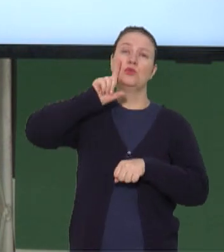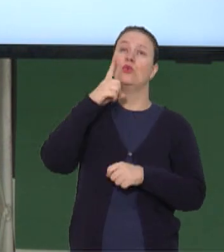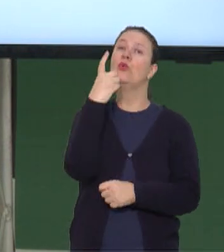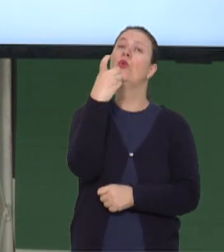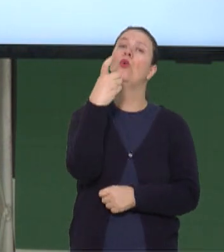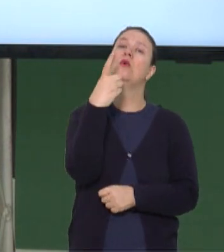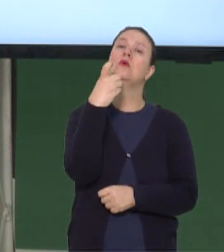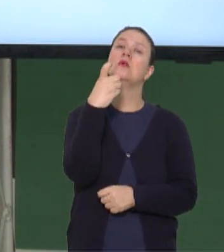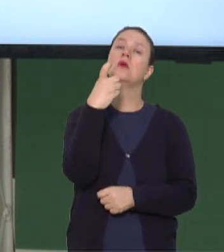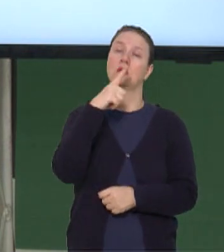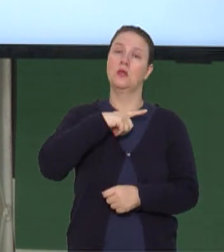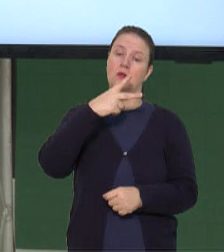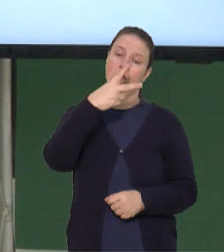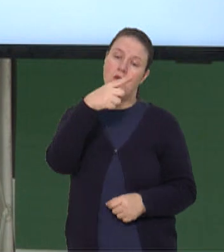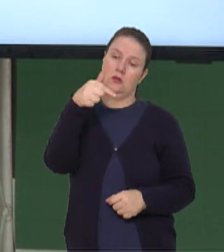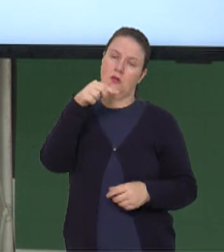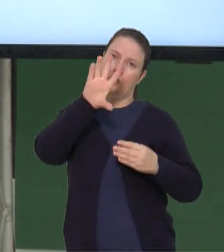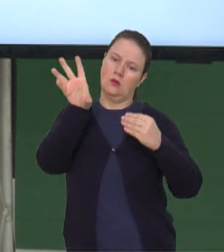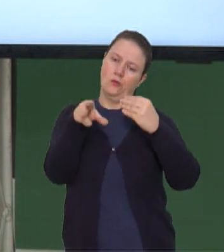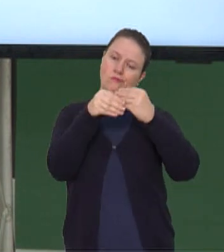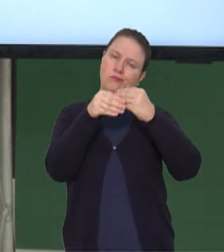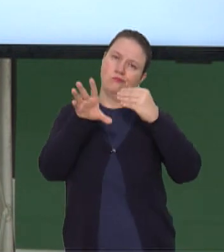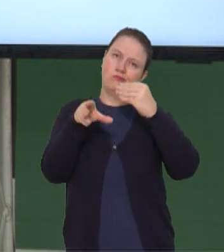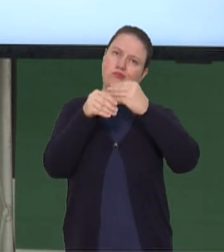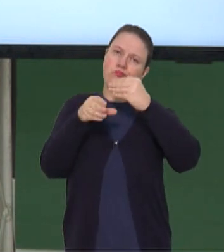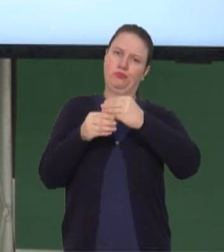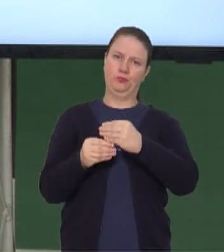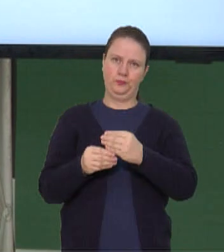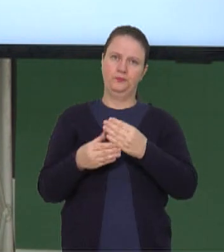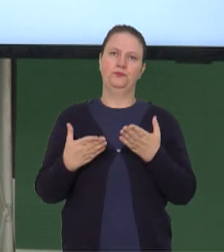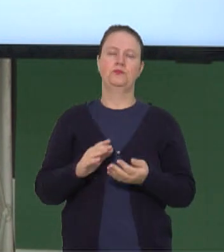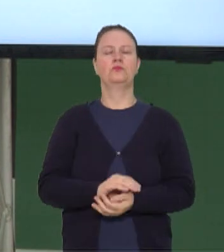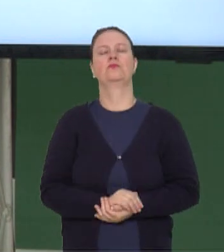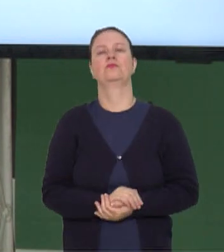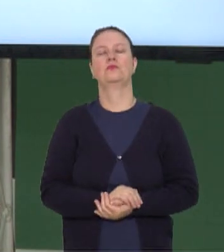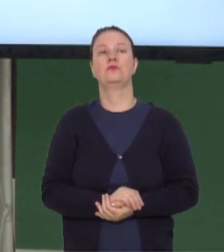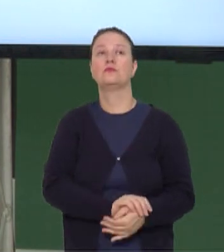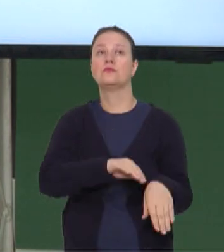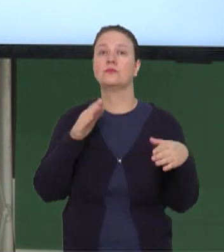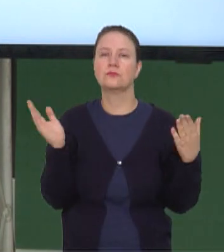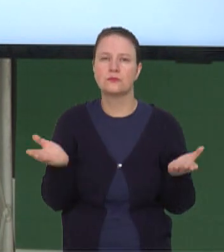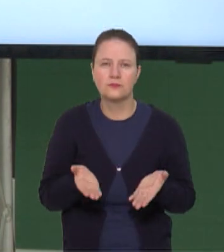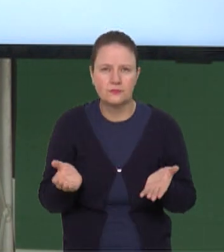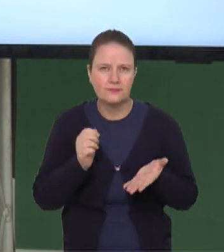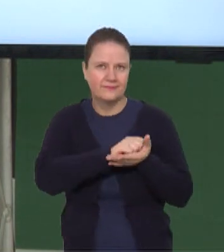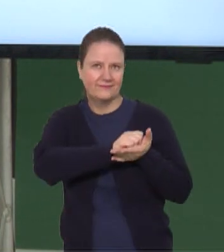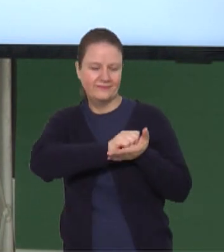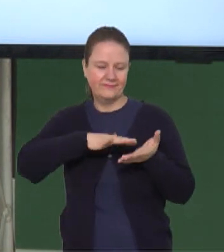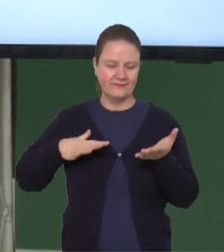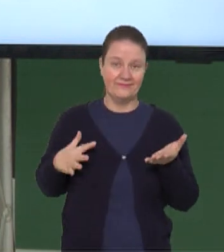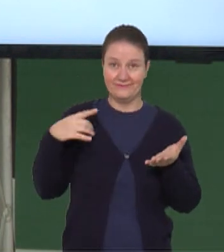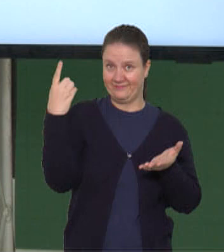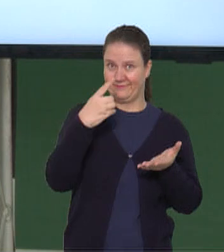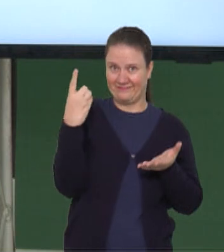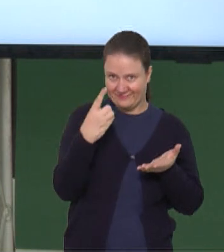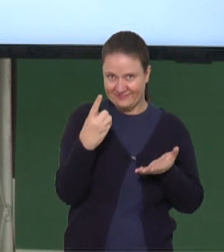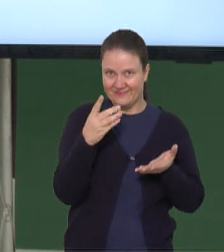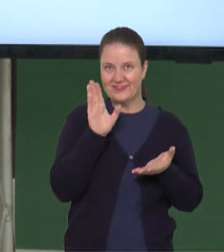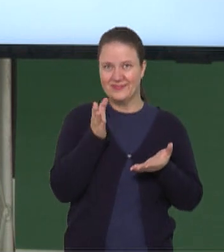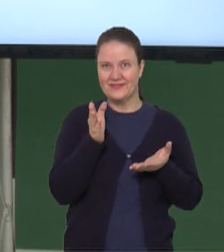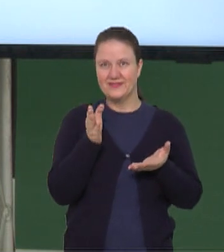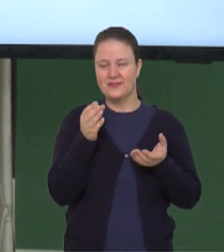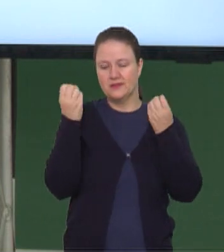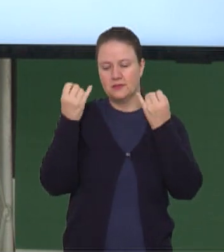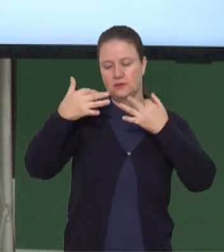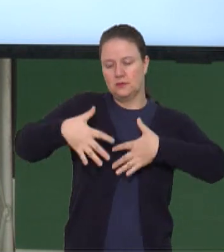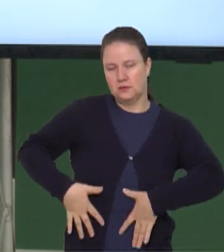as 27 emendas, que são os adentros à Constituição. Tá? Agora a gente vai para a atividade 1. A atividade 1 é